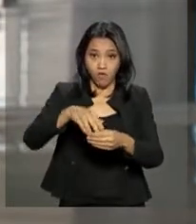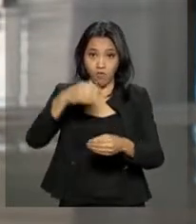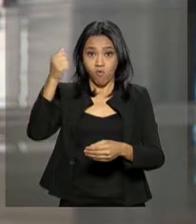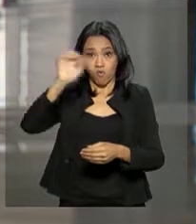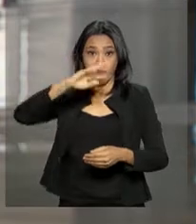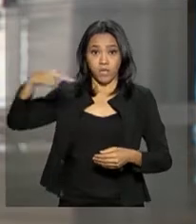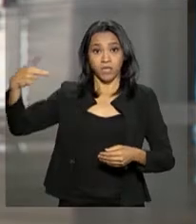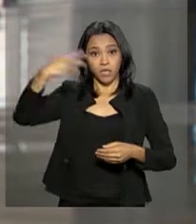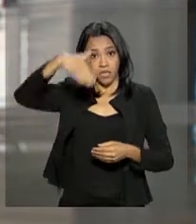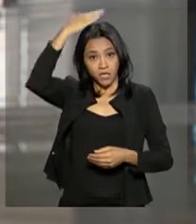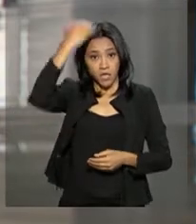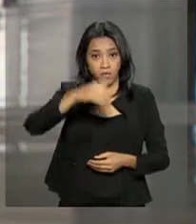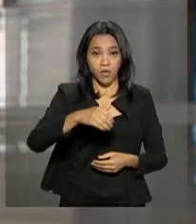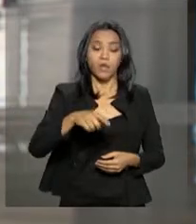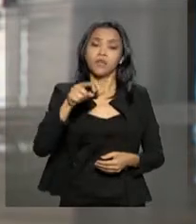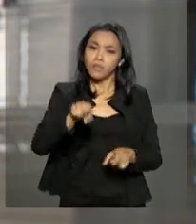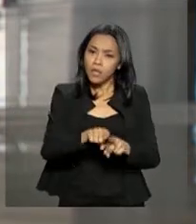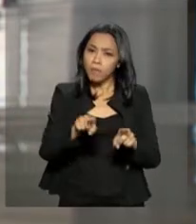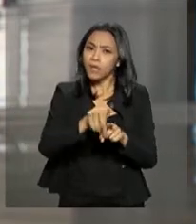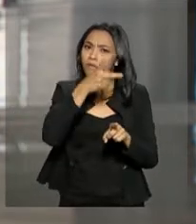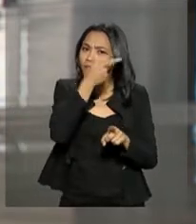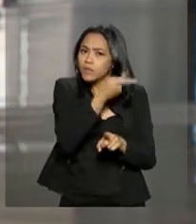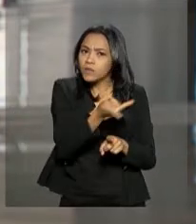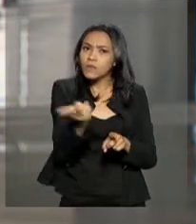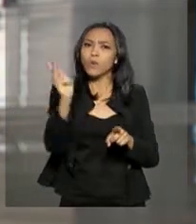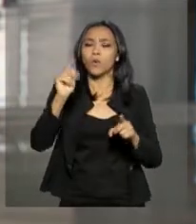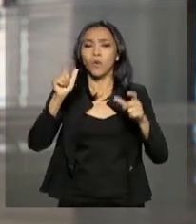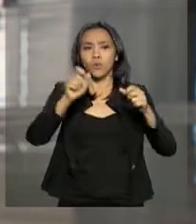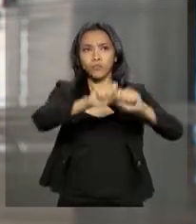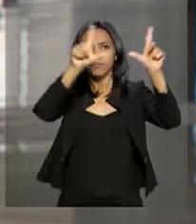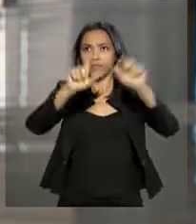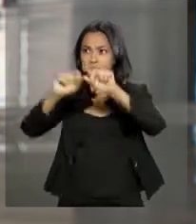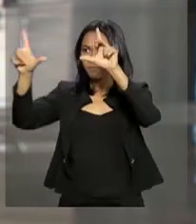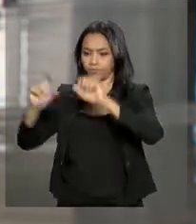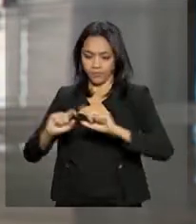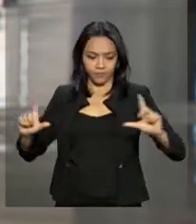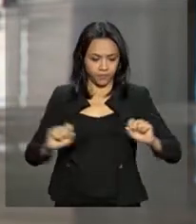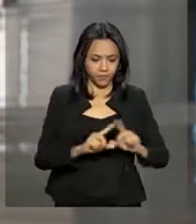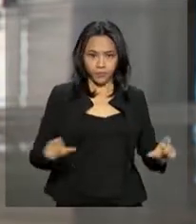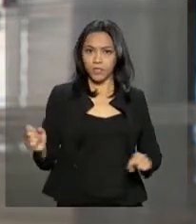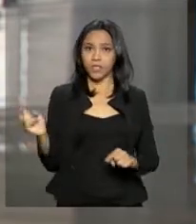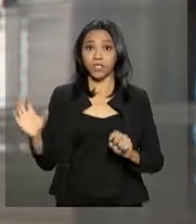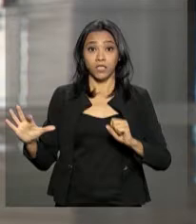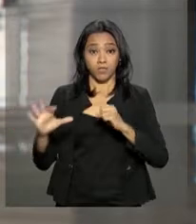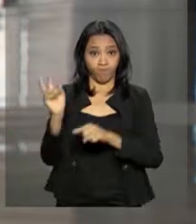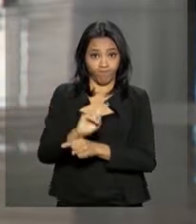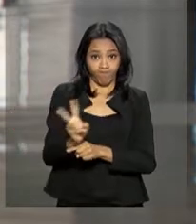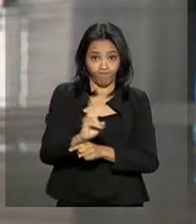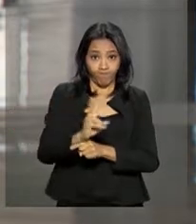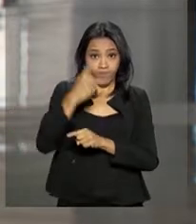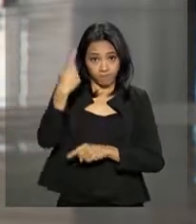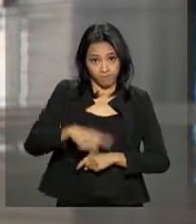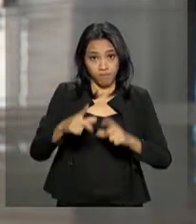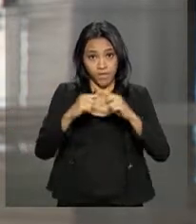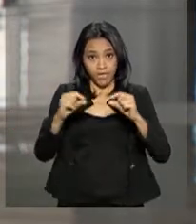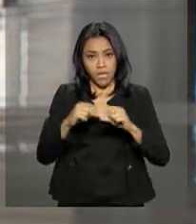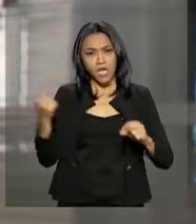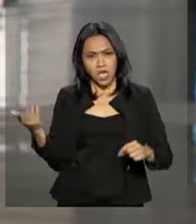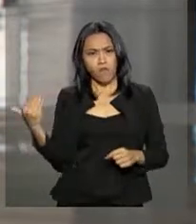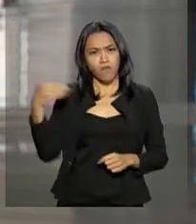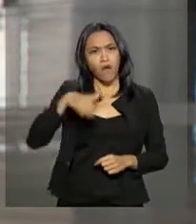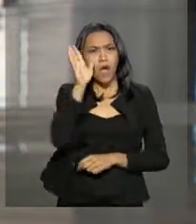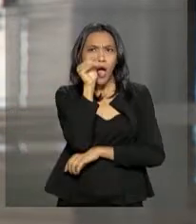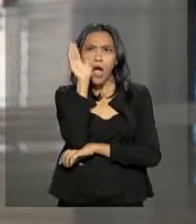visitou o centro integrado de comando e controle nacional aqui em brasília ele foi verificar o andamento da votação